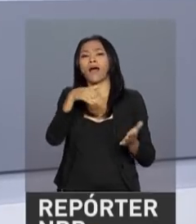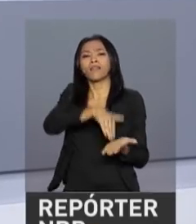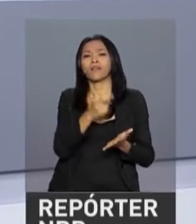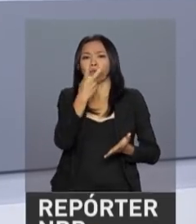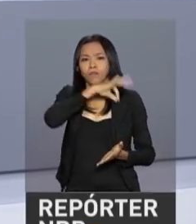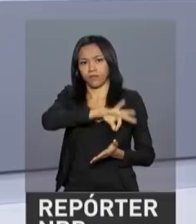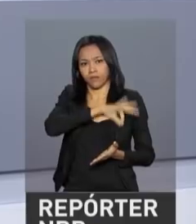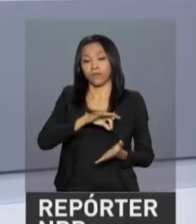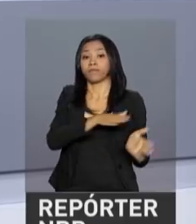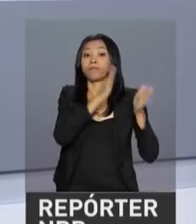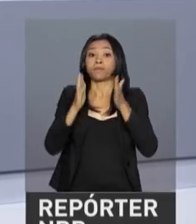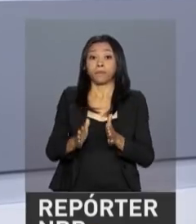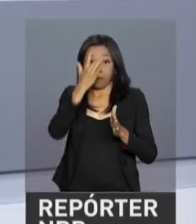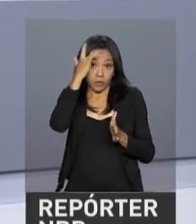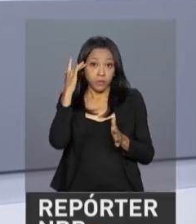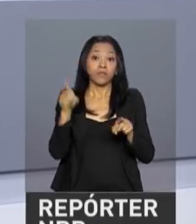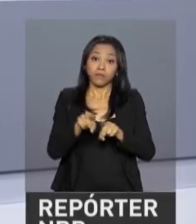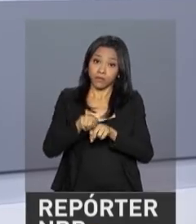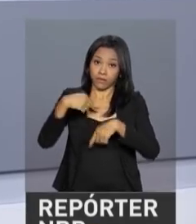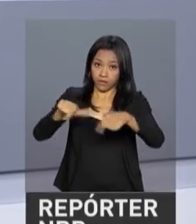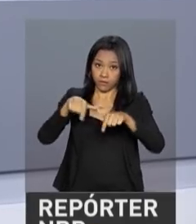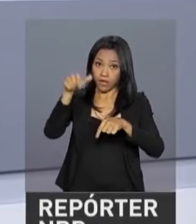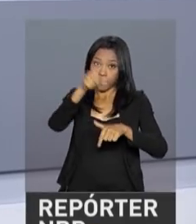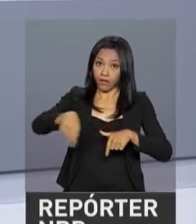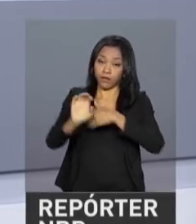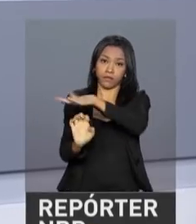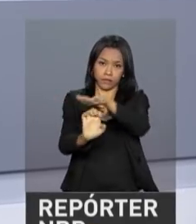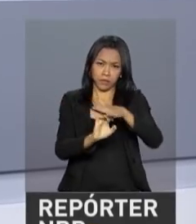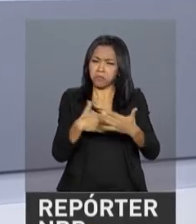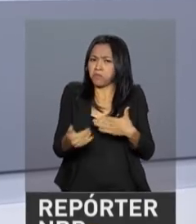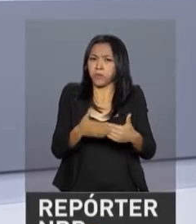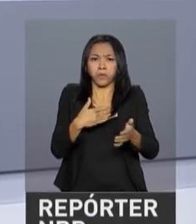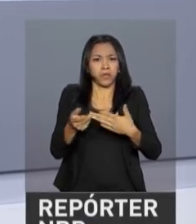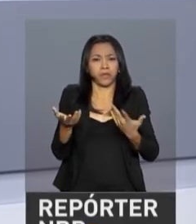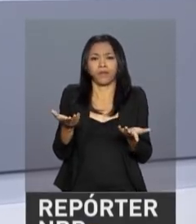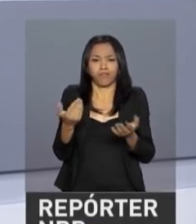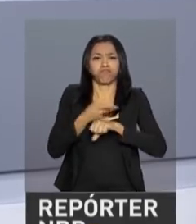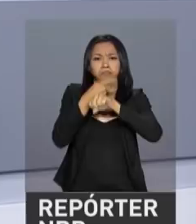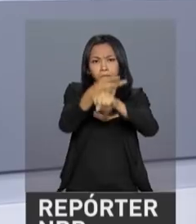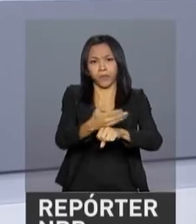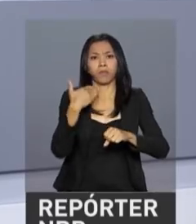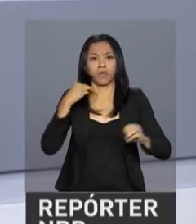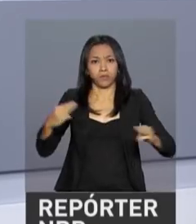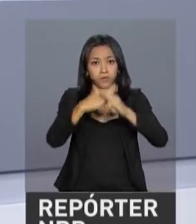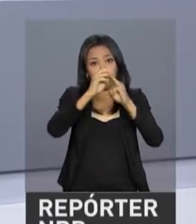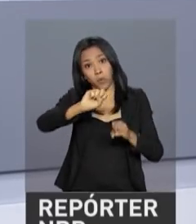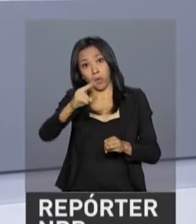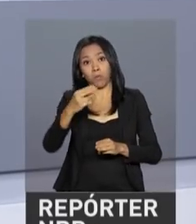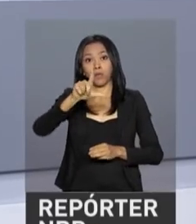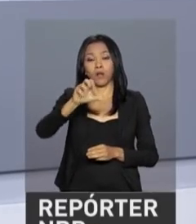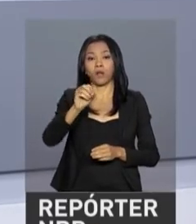pessoas que trabalharam na iniciativa privada podem retirar o dinheiro em qualquer agência da caixa econômica ou em uma casa